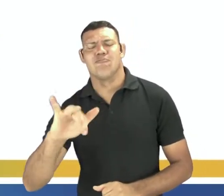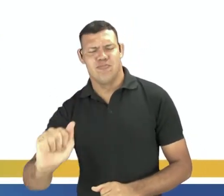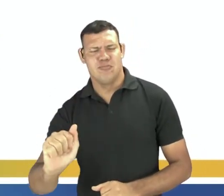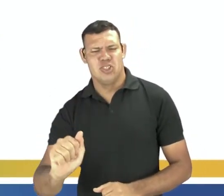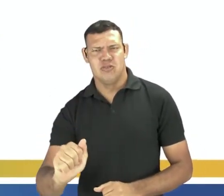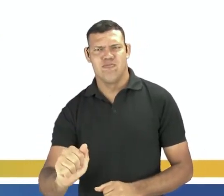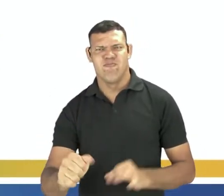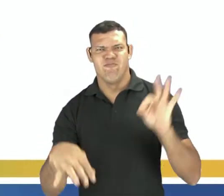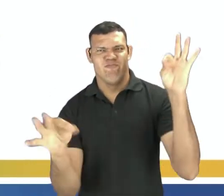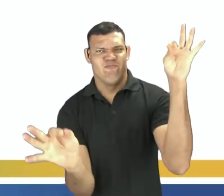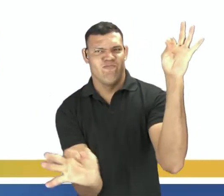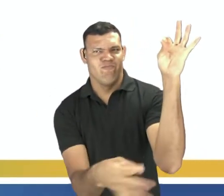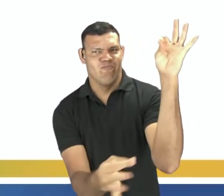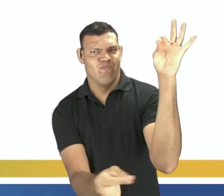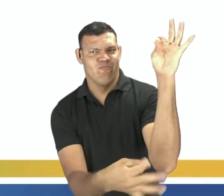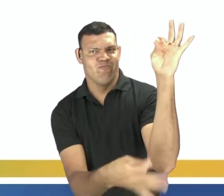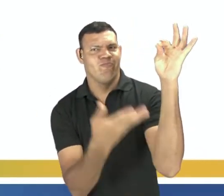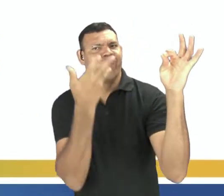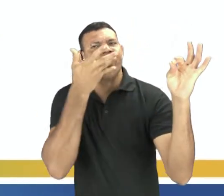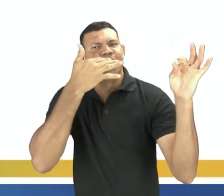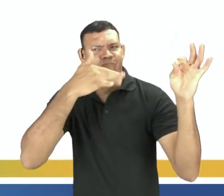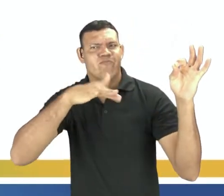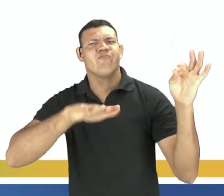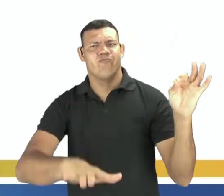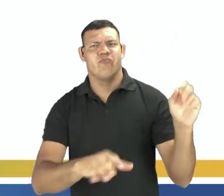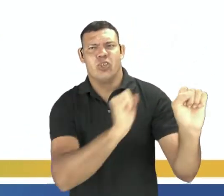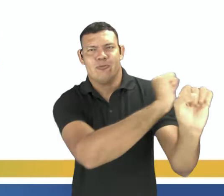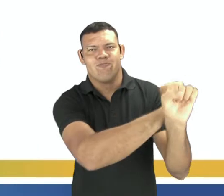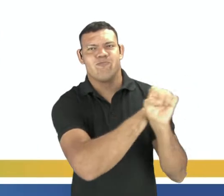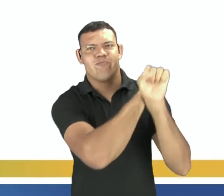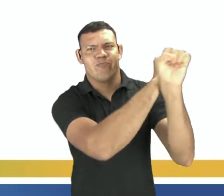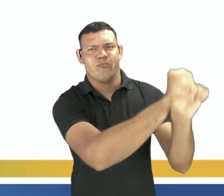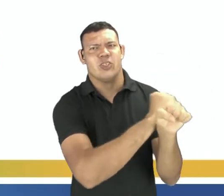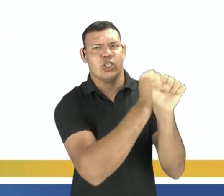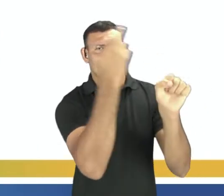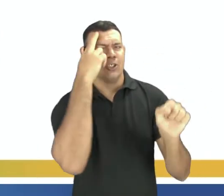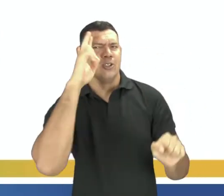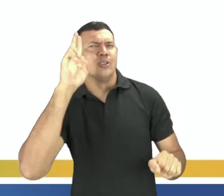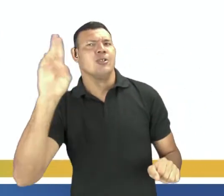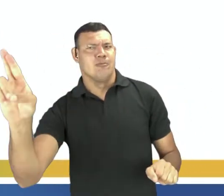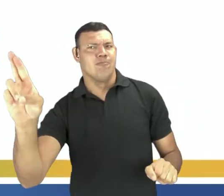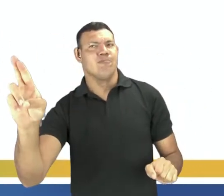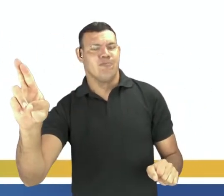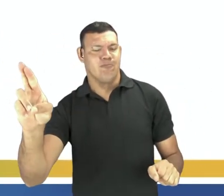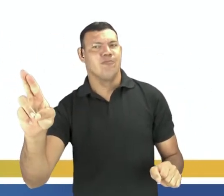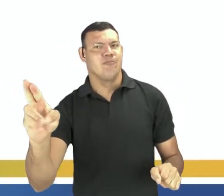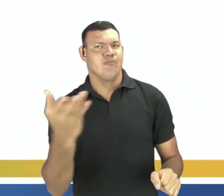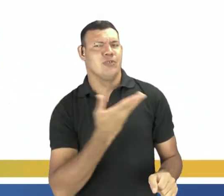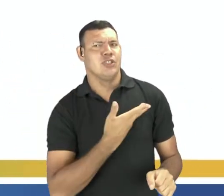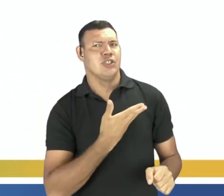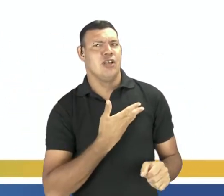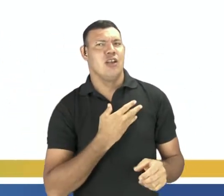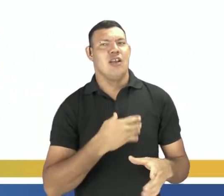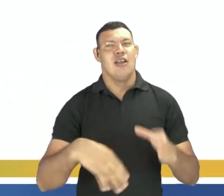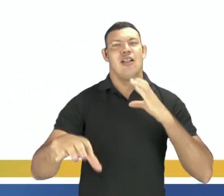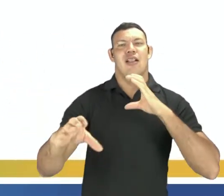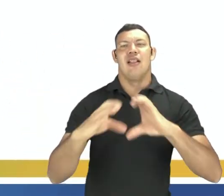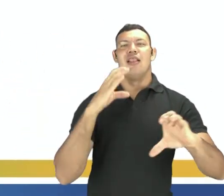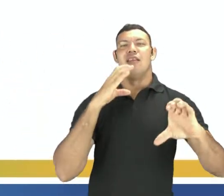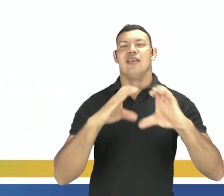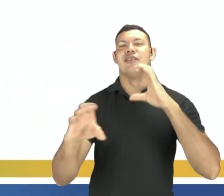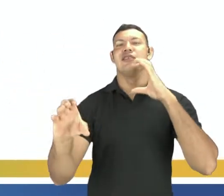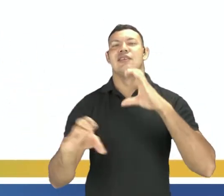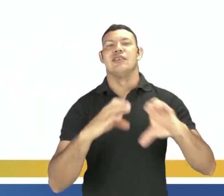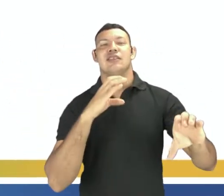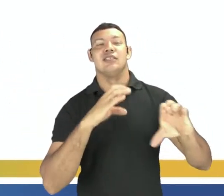arte de judiar de crianças. Vinha da escravidão. Fora senhora de escravos e daquelas ferozes, amiga de ouvir cantar o bolo e zerar